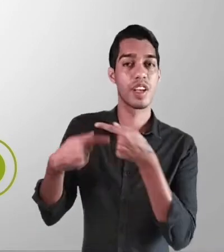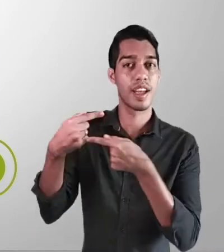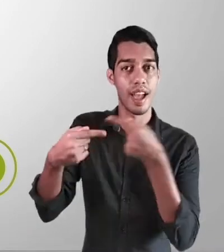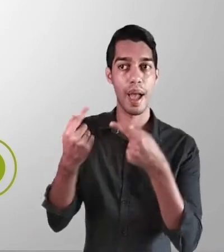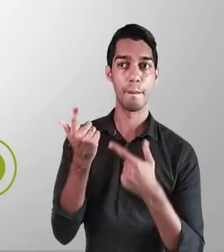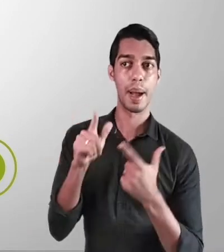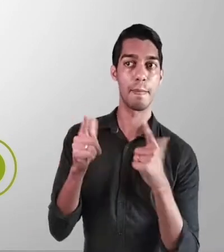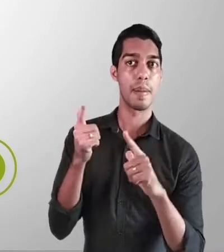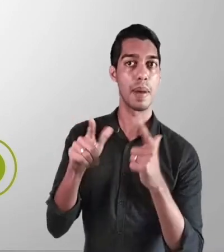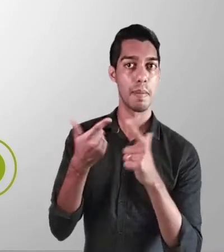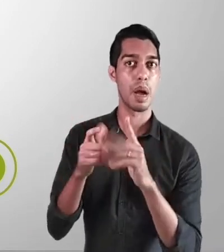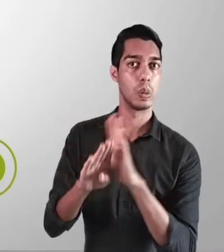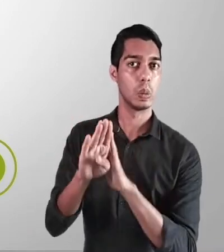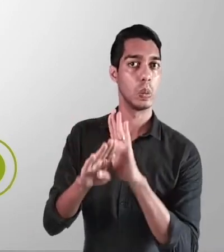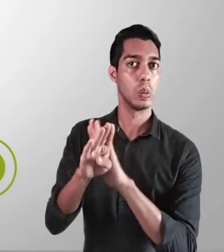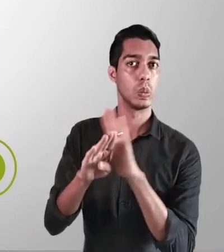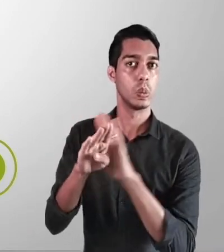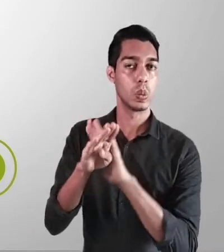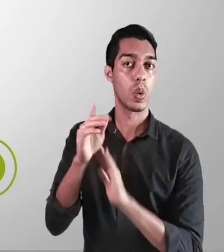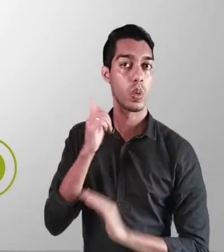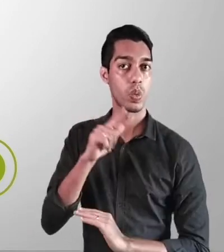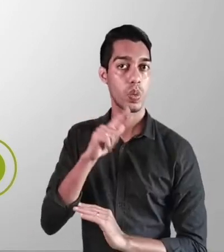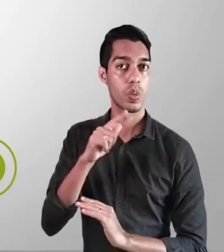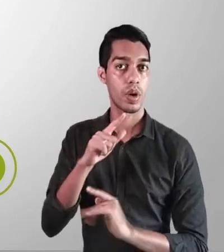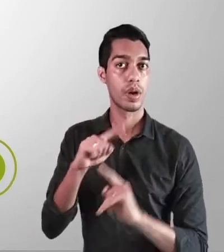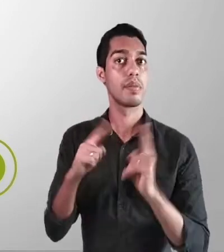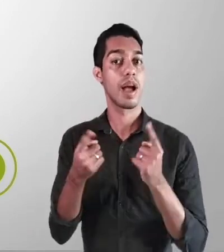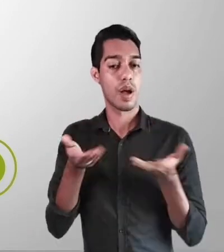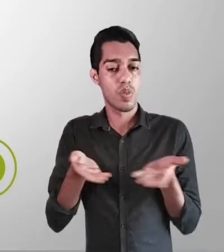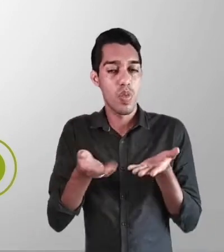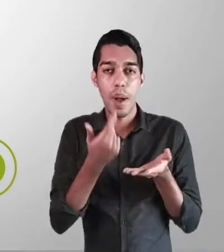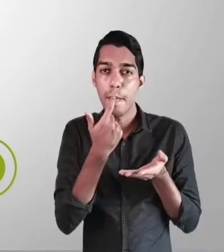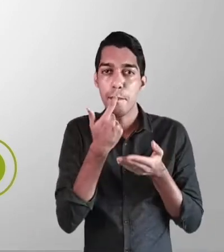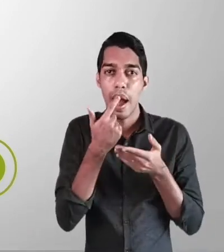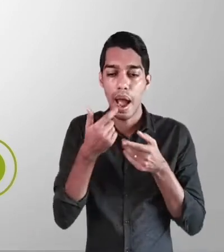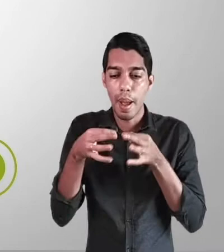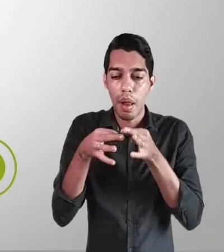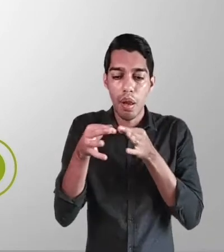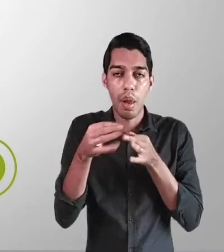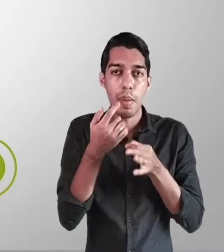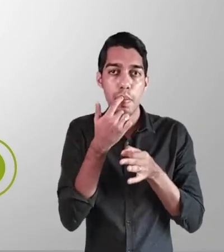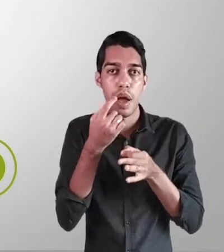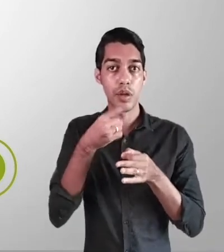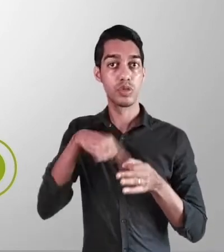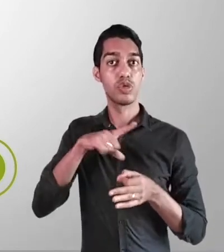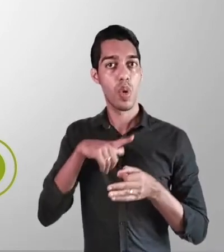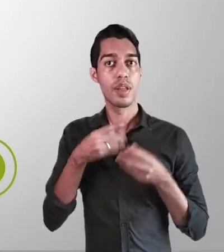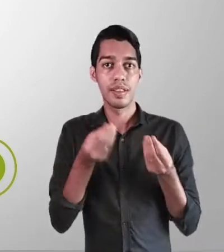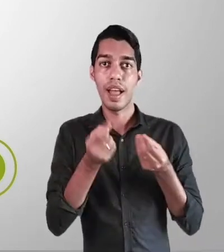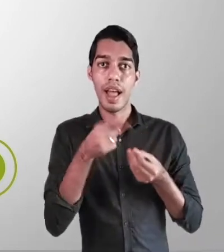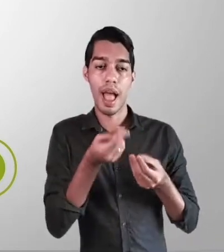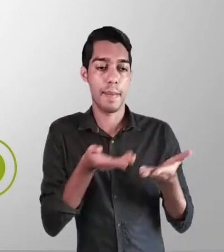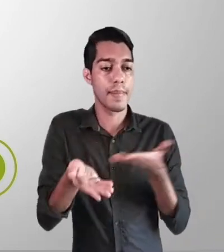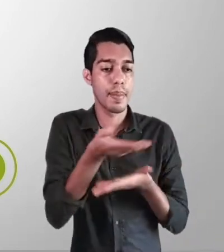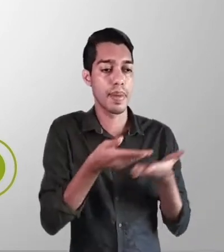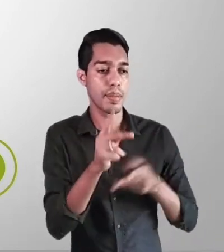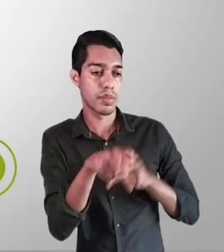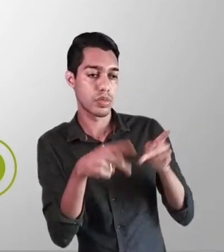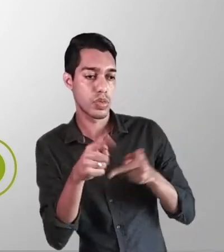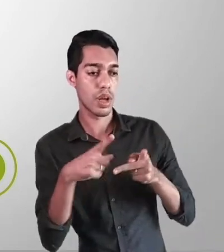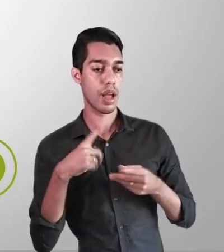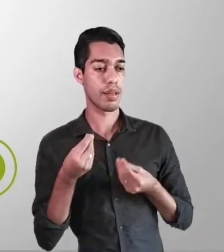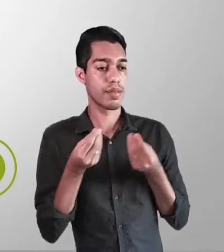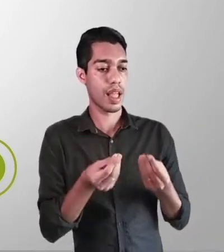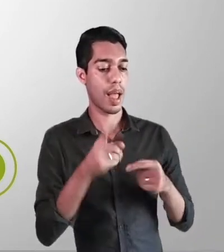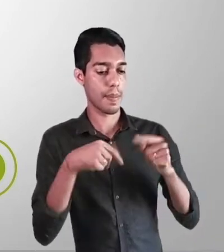e, ao mesmo tempo, nós trabalharmos aqui no curto prazo para colocarmos à disposição da população instrumentos efetivos de inclusão financeira e